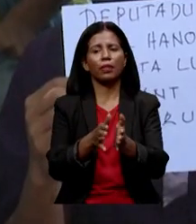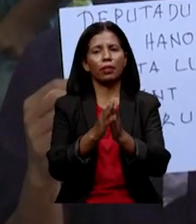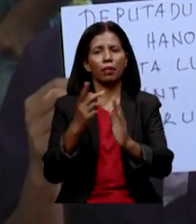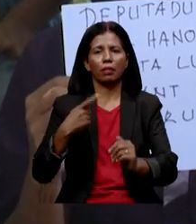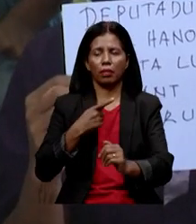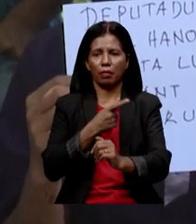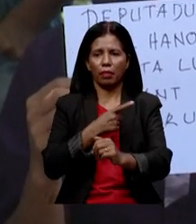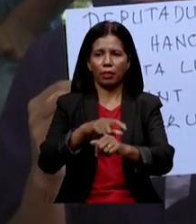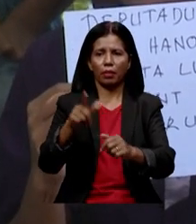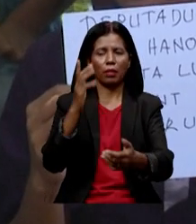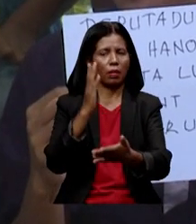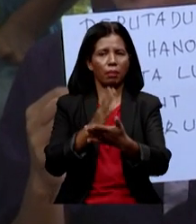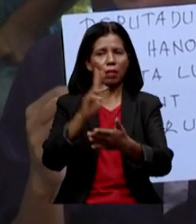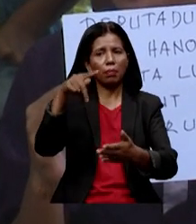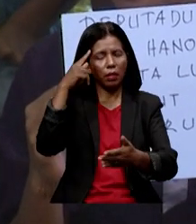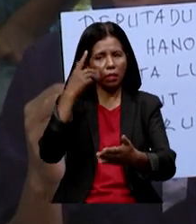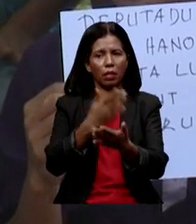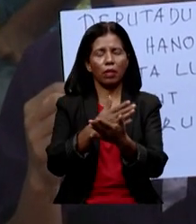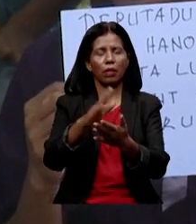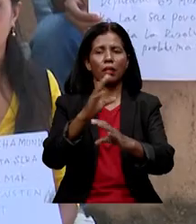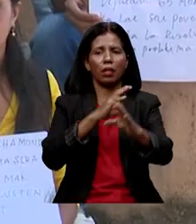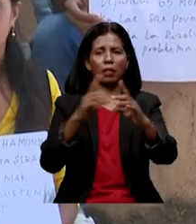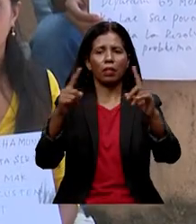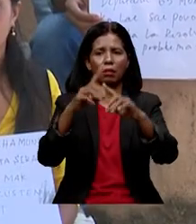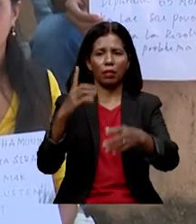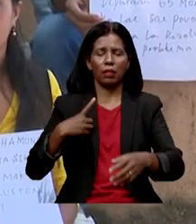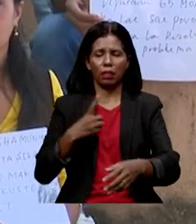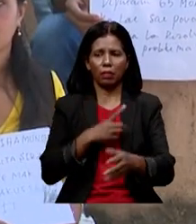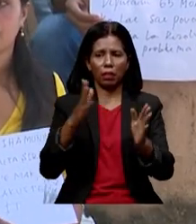Parlamento Nacional atua para política sosa carreta ba deputado Cira,